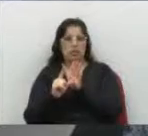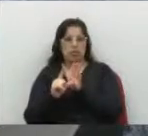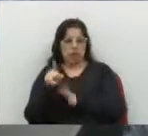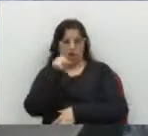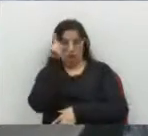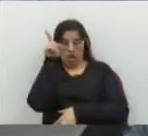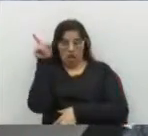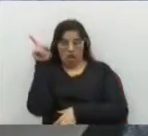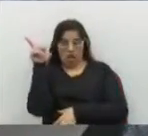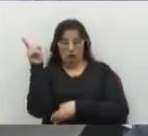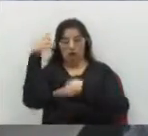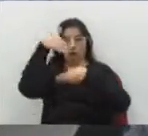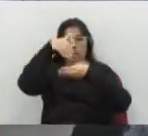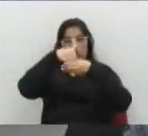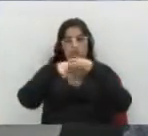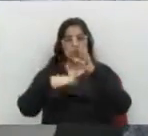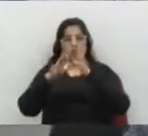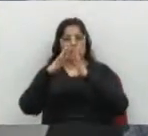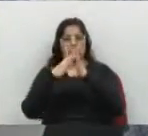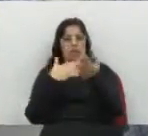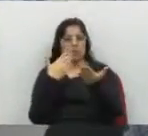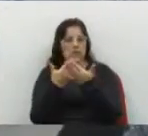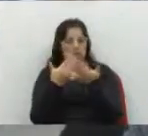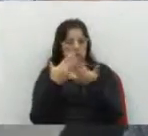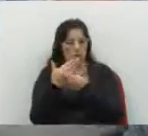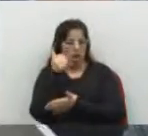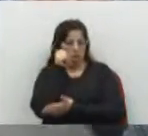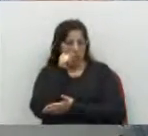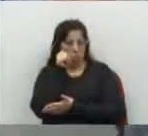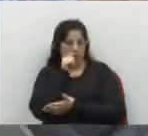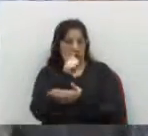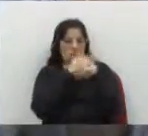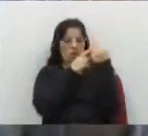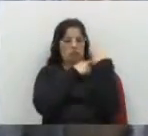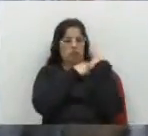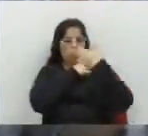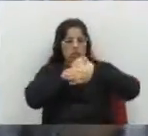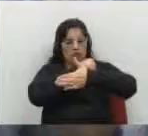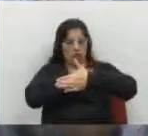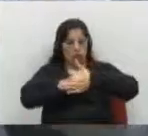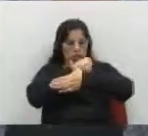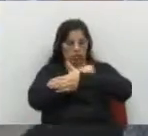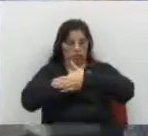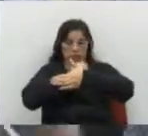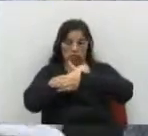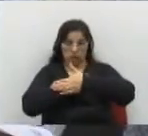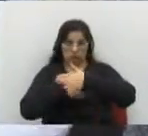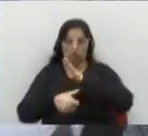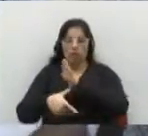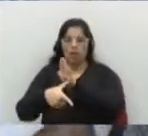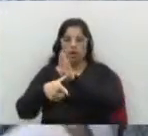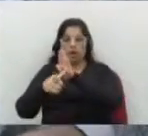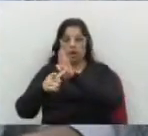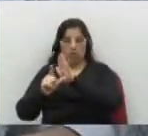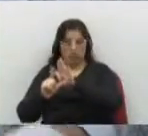lá nas escolas? O pessoal do depósito recebe feijão embolorado e fica quieto? O preço que é